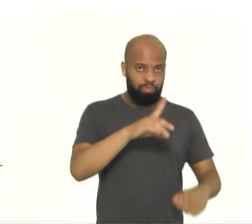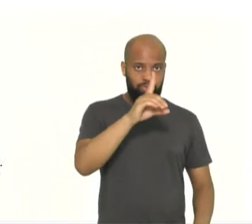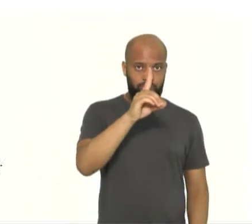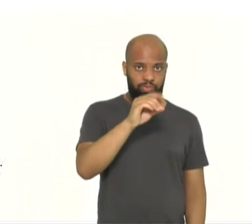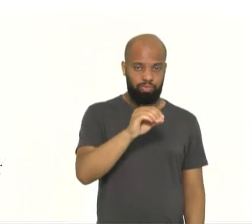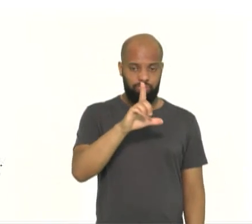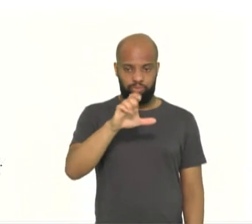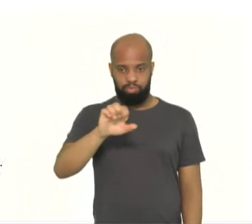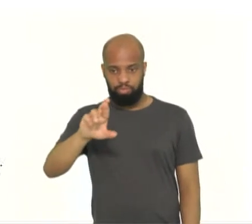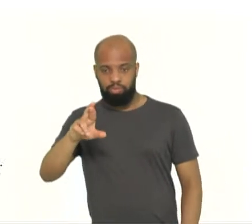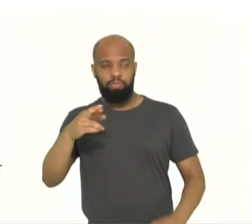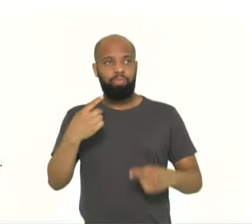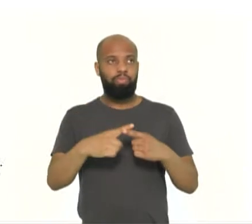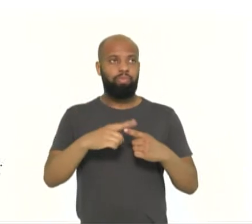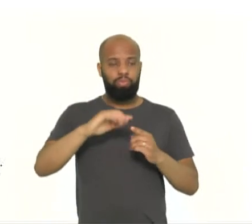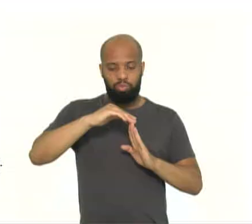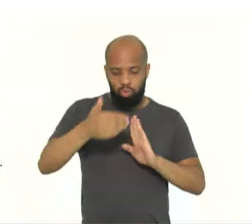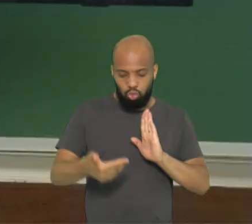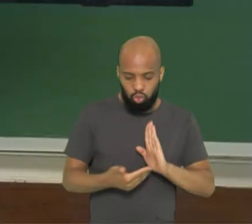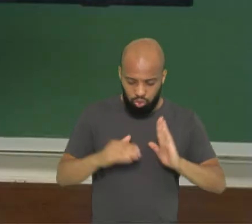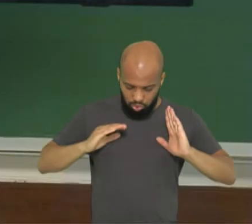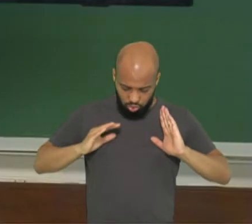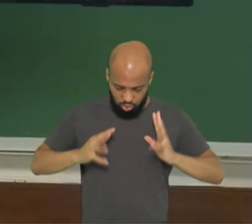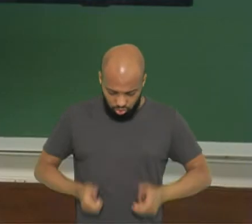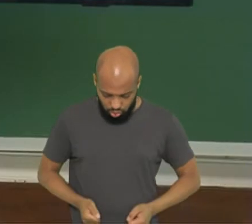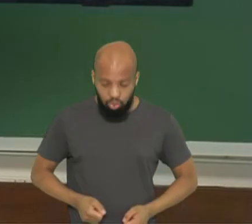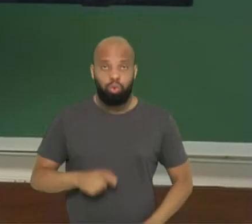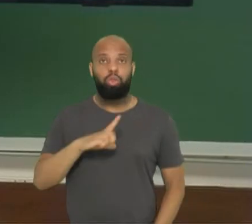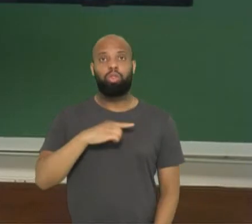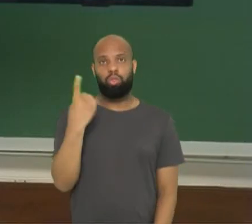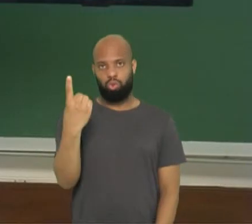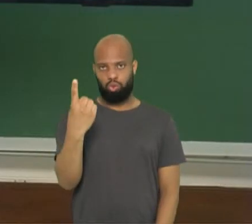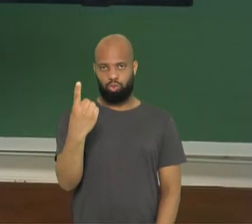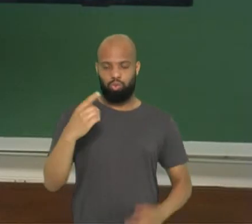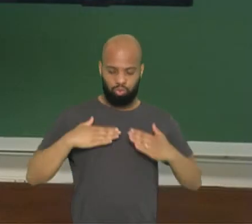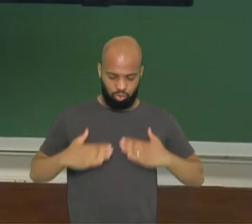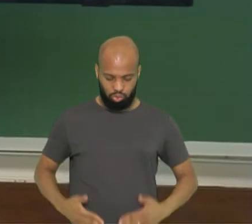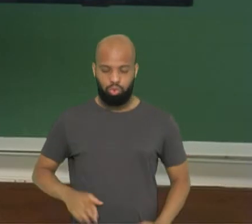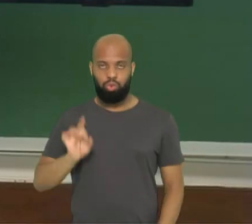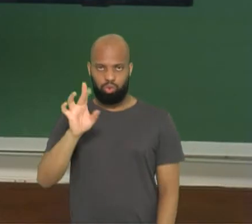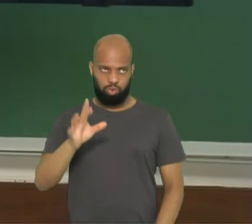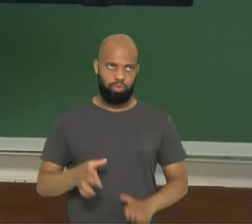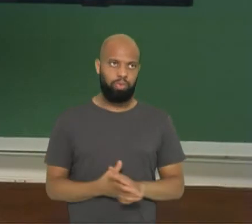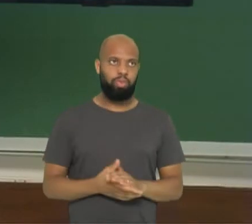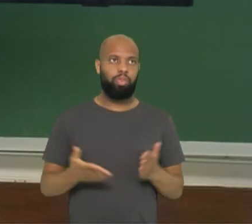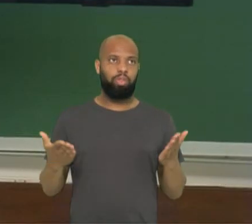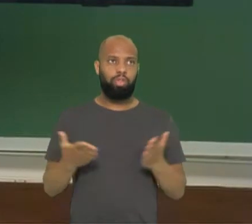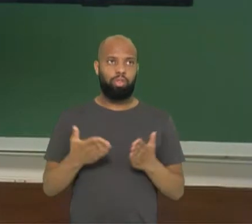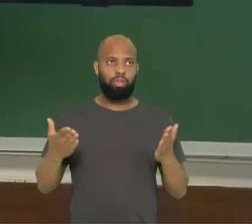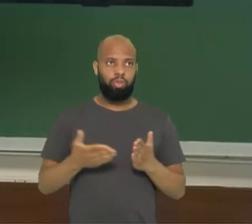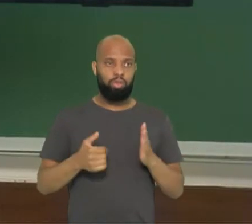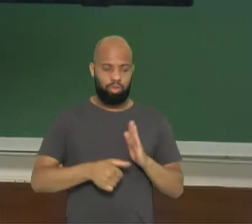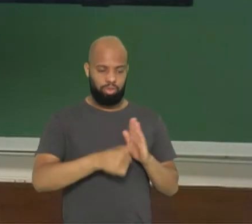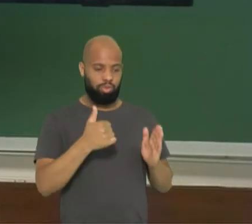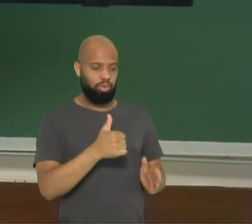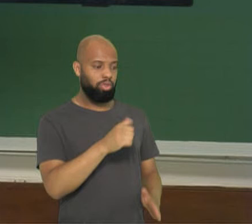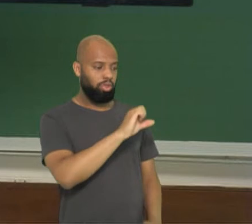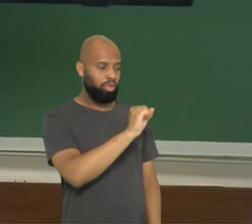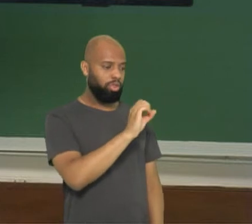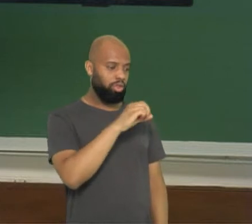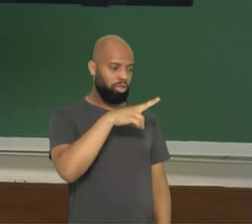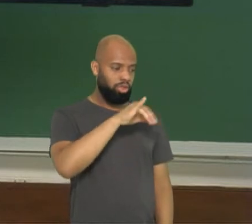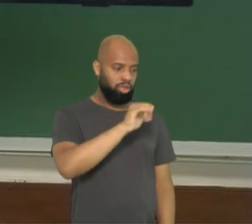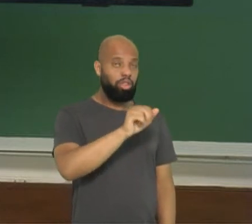singular porque todo el cuerpo, o corpo é um só. Essa primeira parte, a Sônia lê